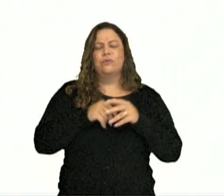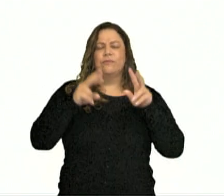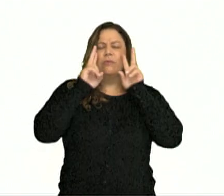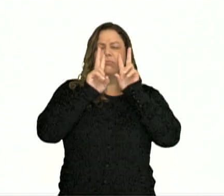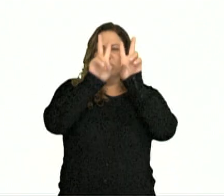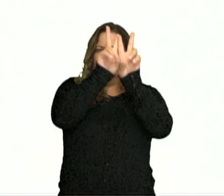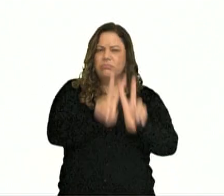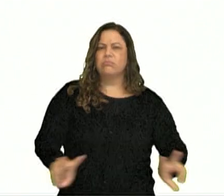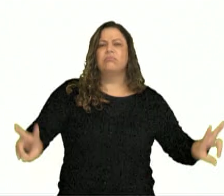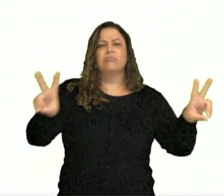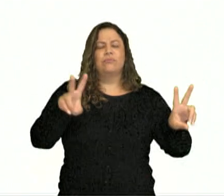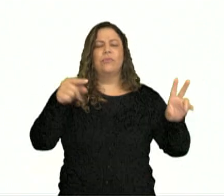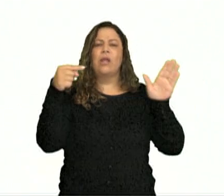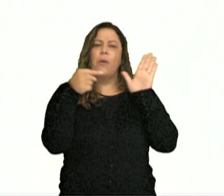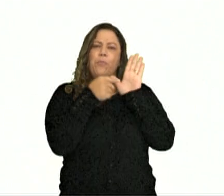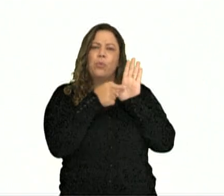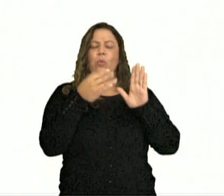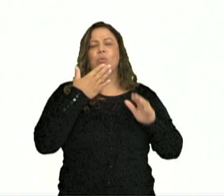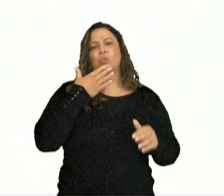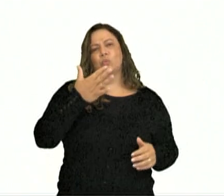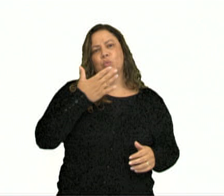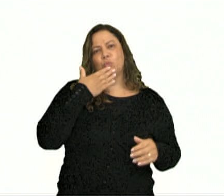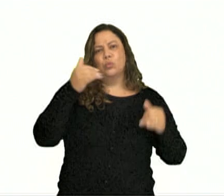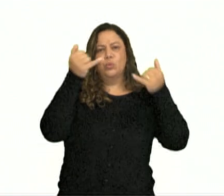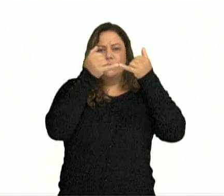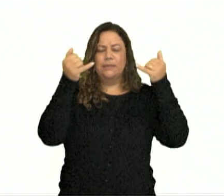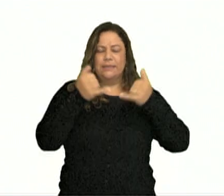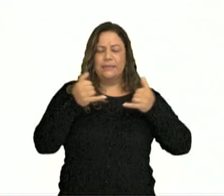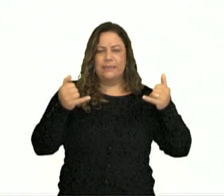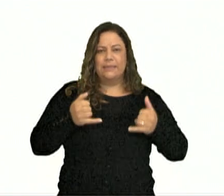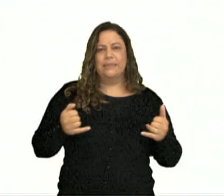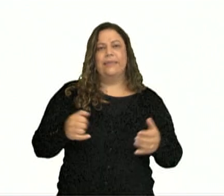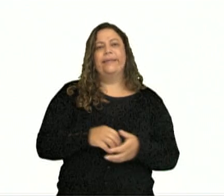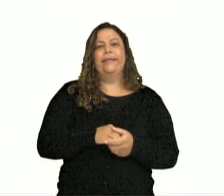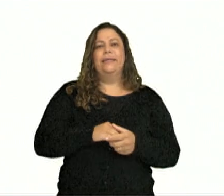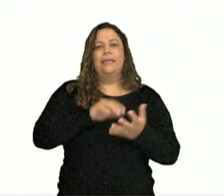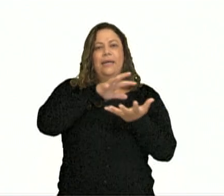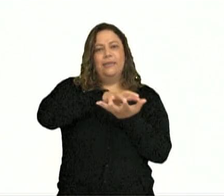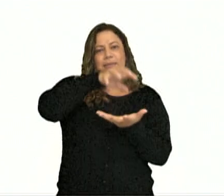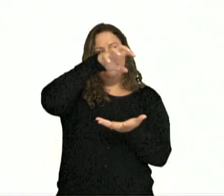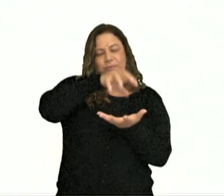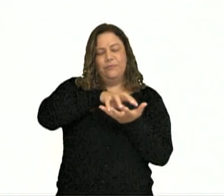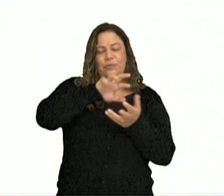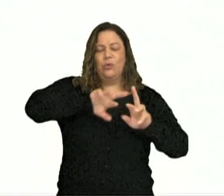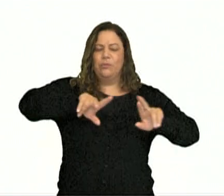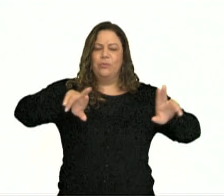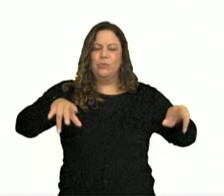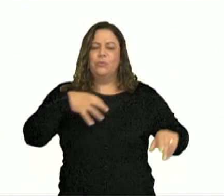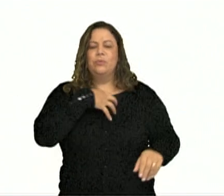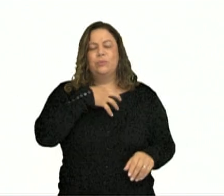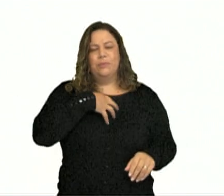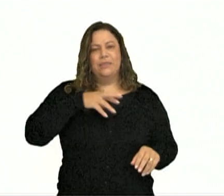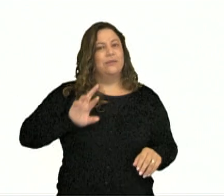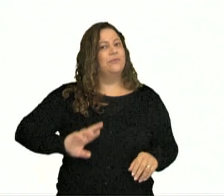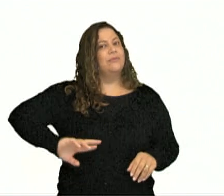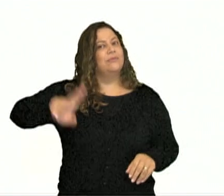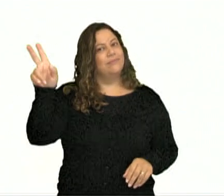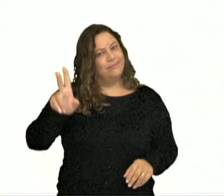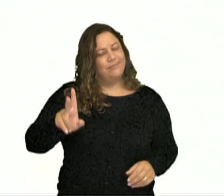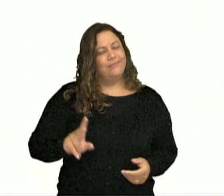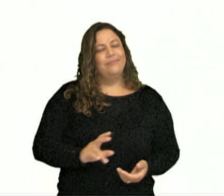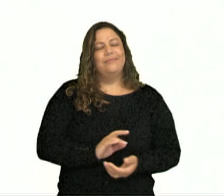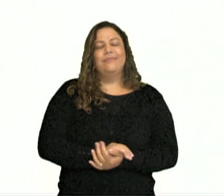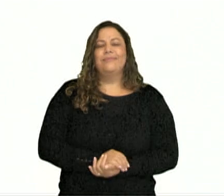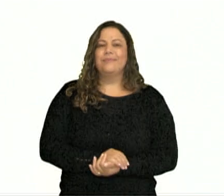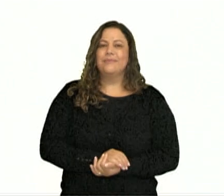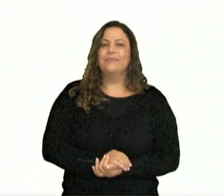visual, como pontos, cores, linhas e formas, né? Então, uma outra maneira diferente de fazer a notação